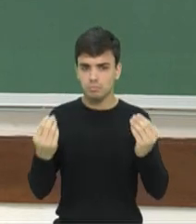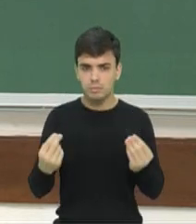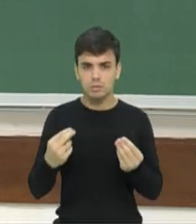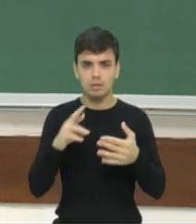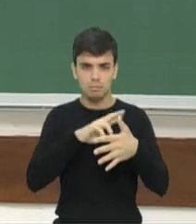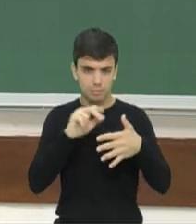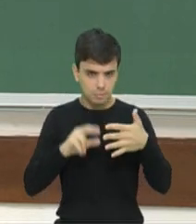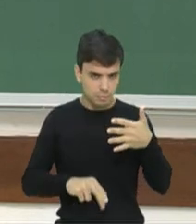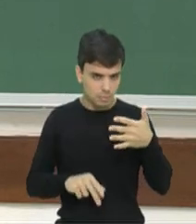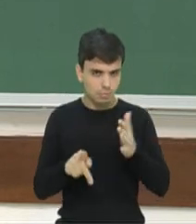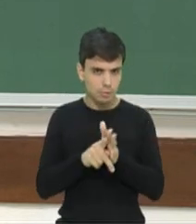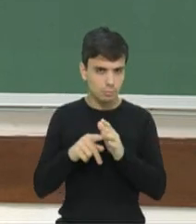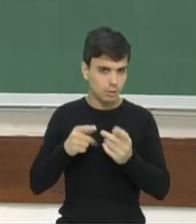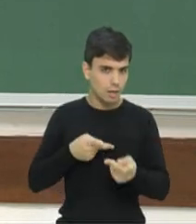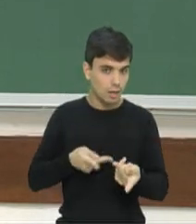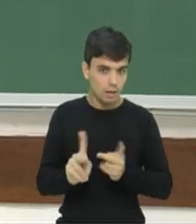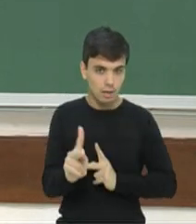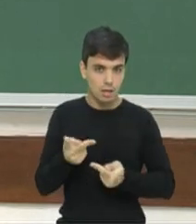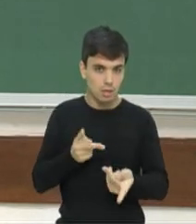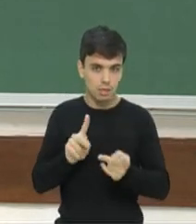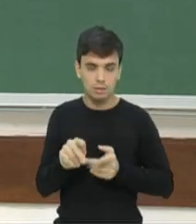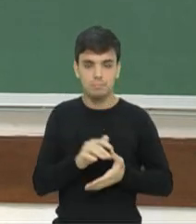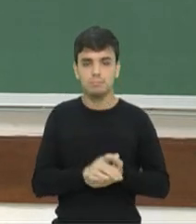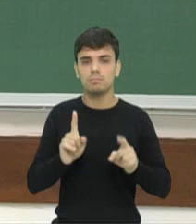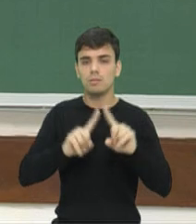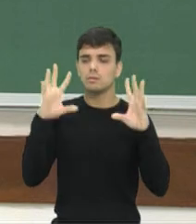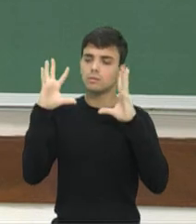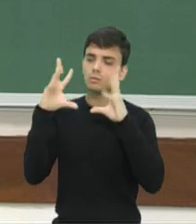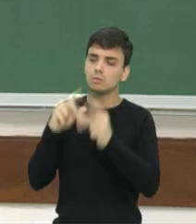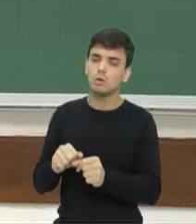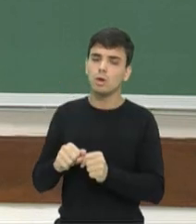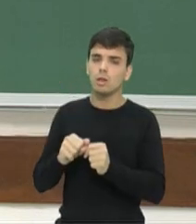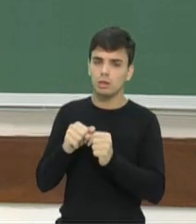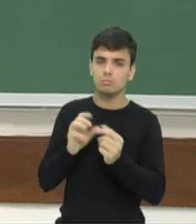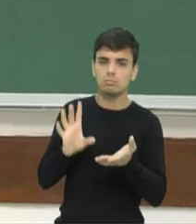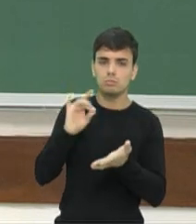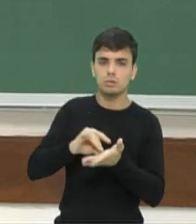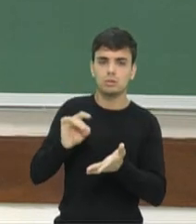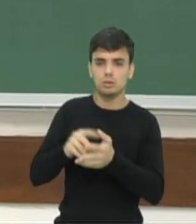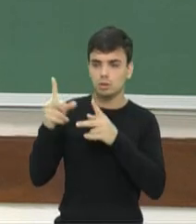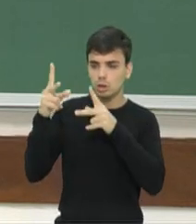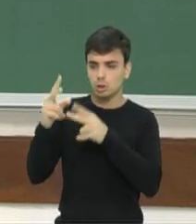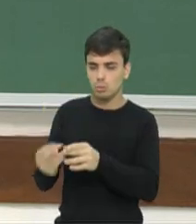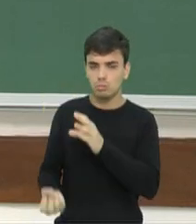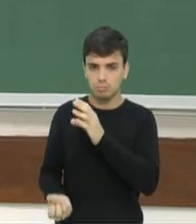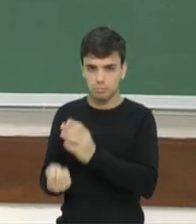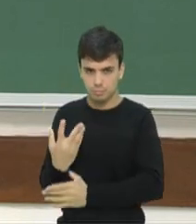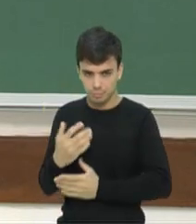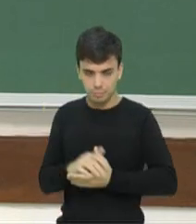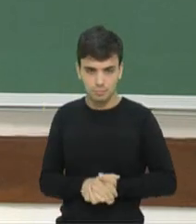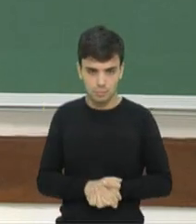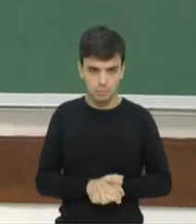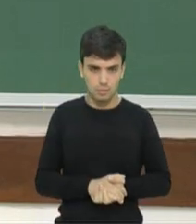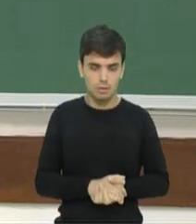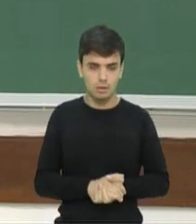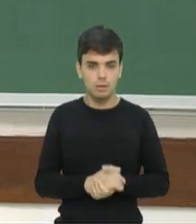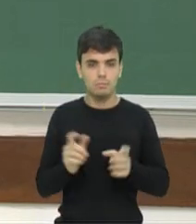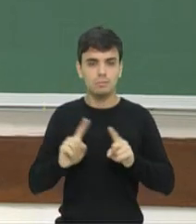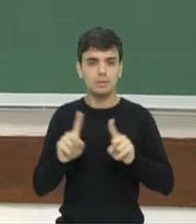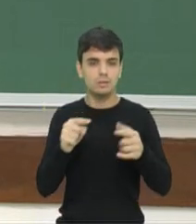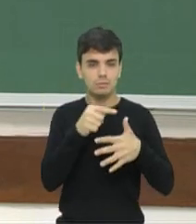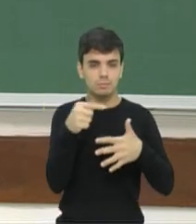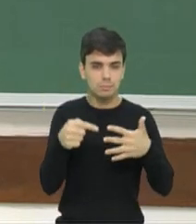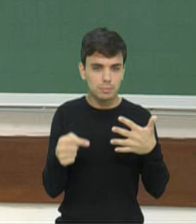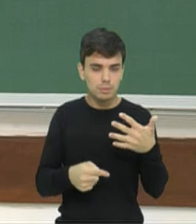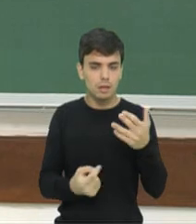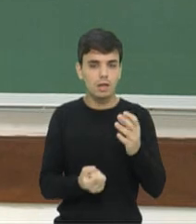diferentes do karatê, né? Mas todas com origem na mesma modalidade, que é o Okinawa, né? Então, essas origens acabou ramificando e